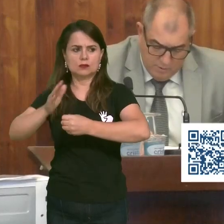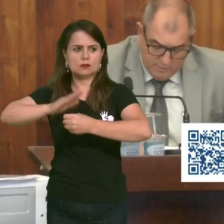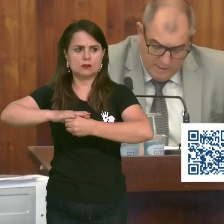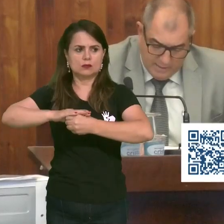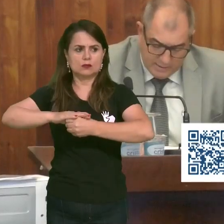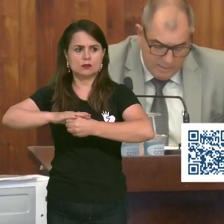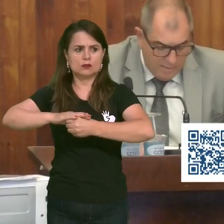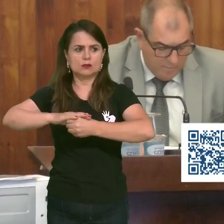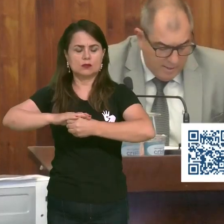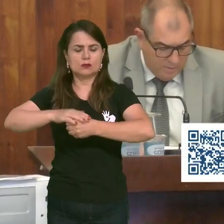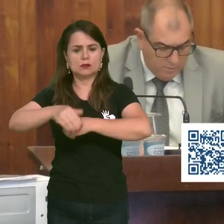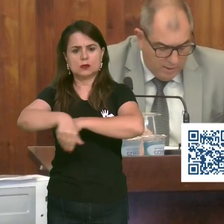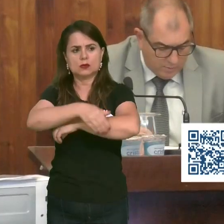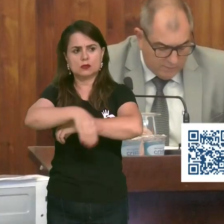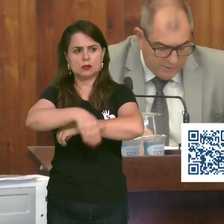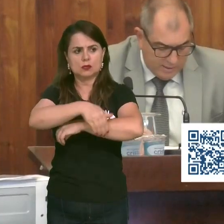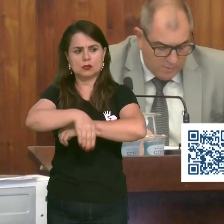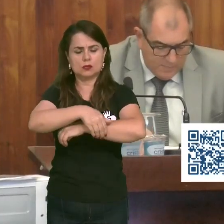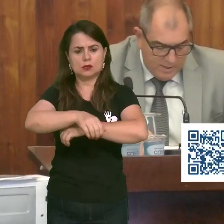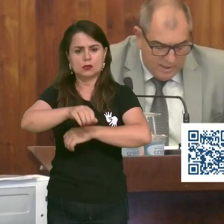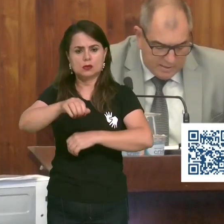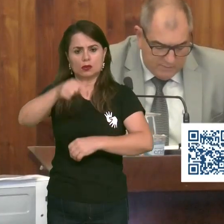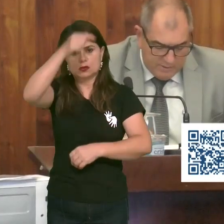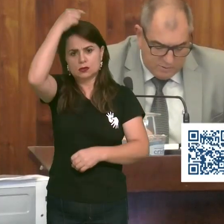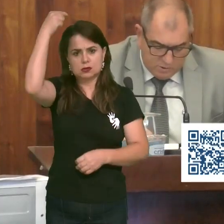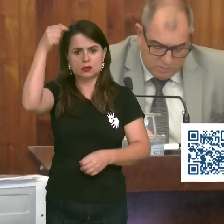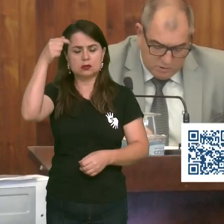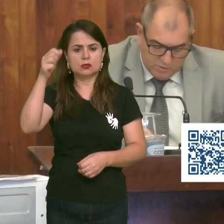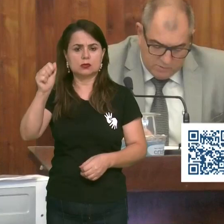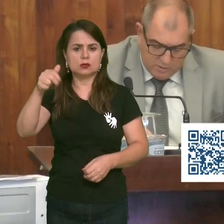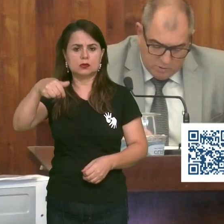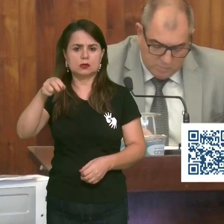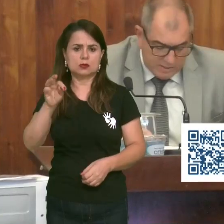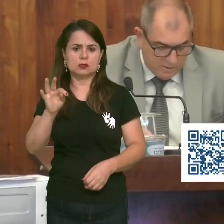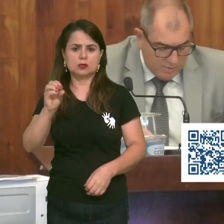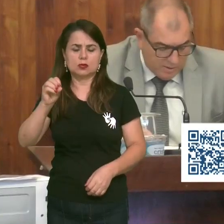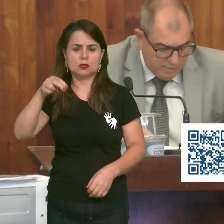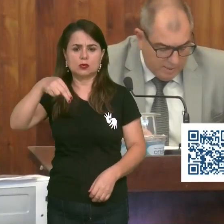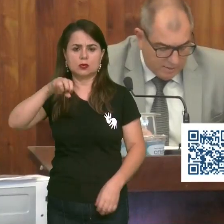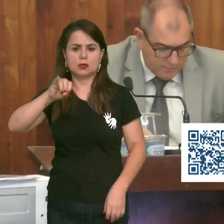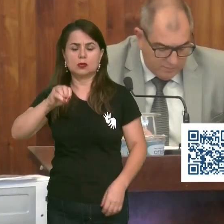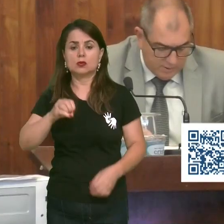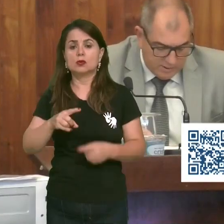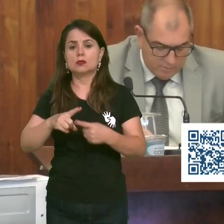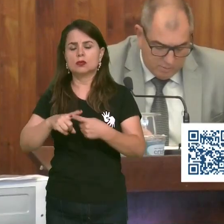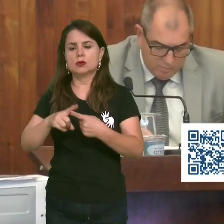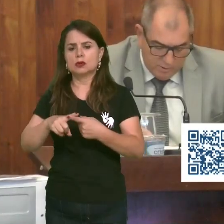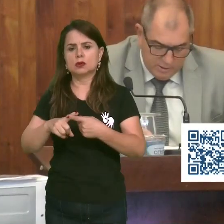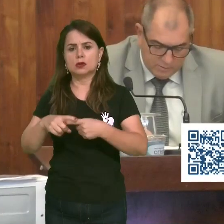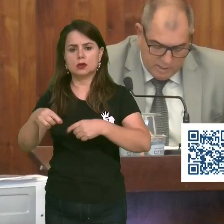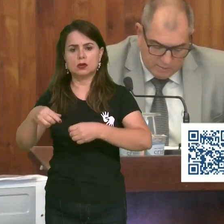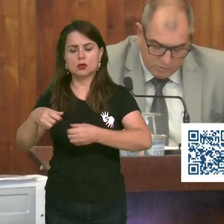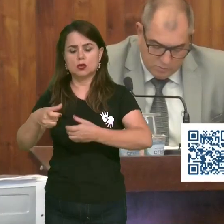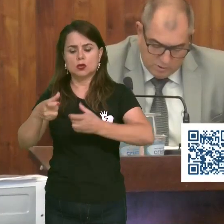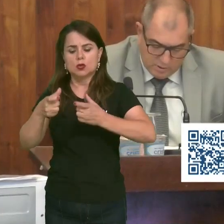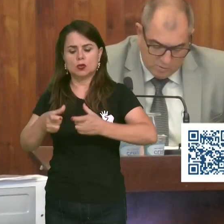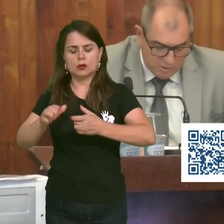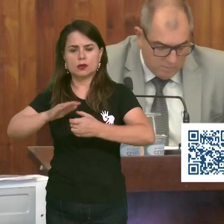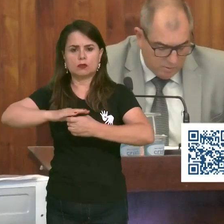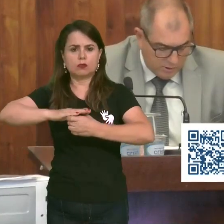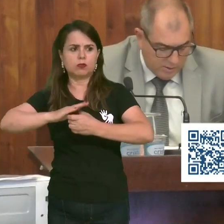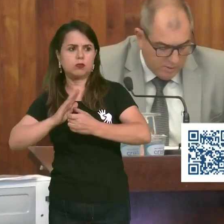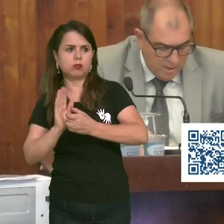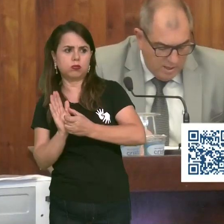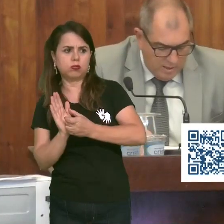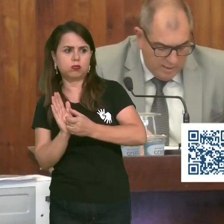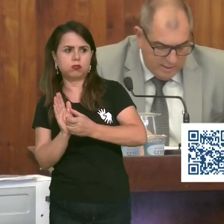1010 bairro Alto Cafezal haja Vista que o dispositivo se encontra parcialmente aberto favorecendo acúmulo de lixo e água sujas